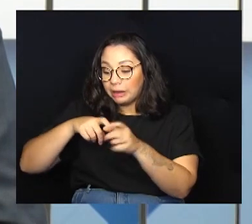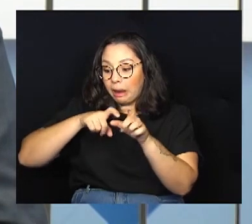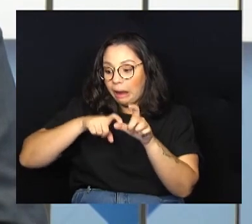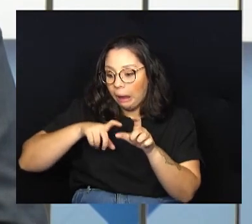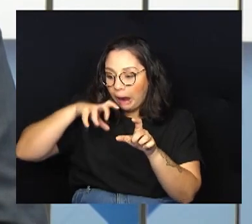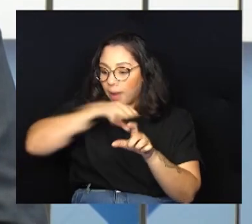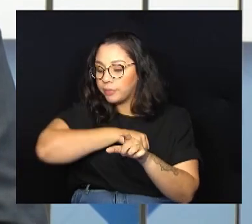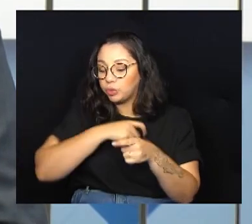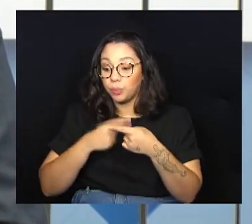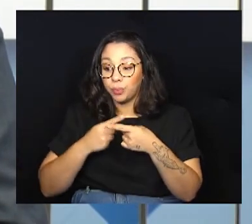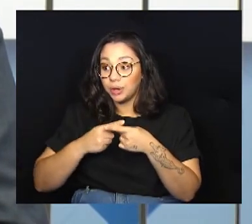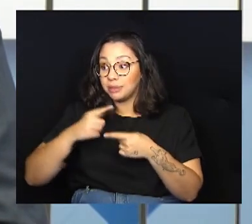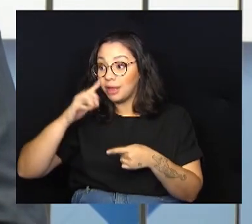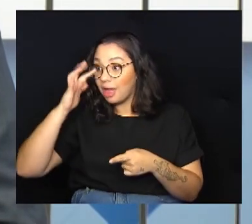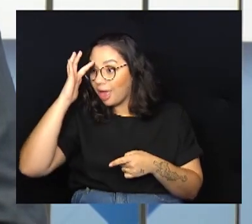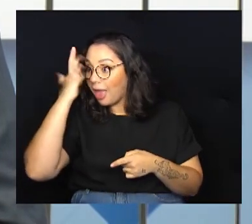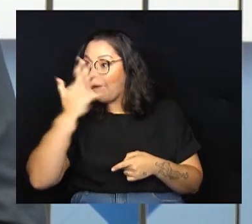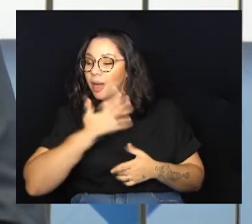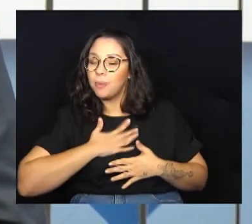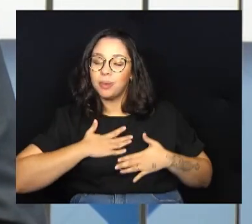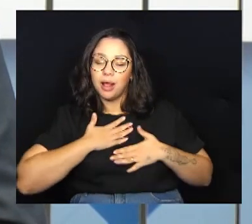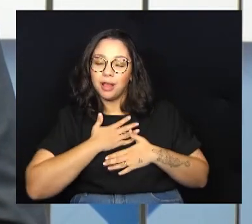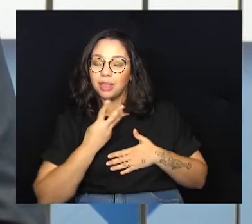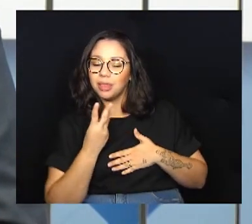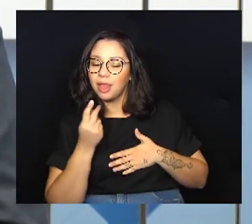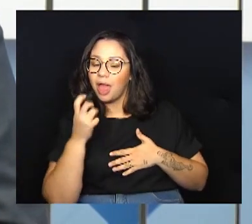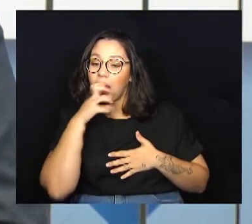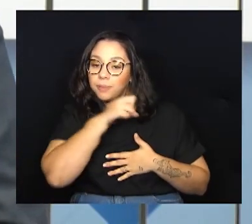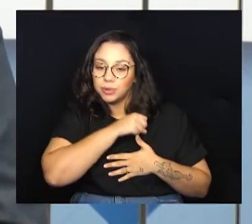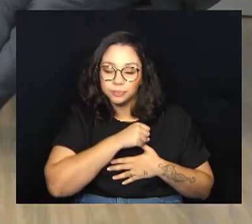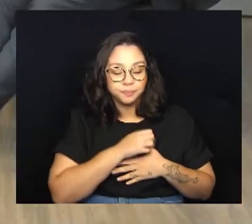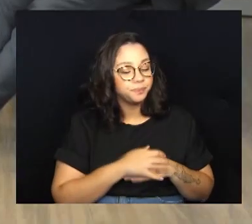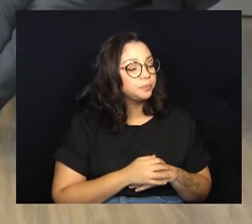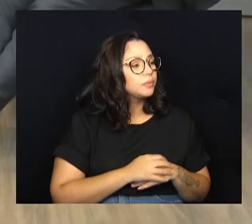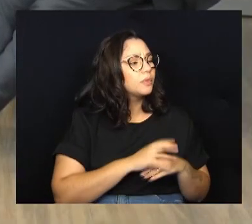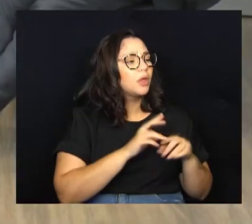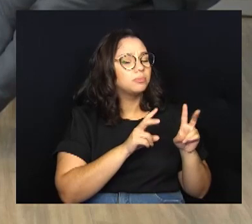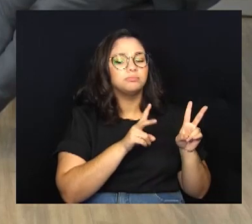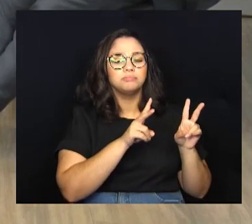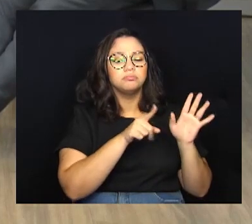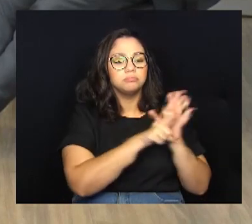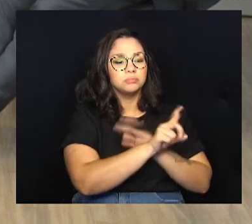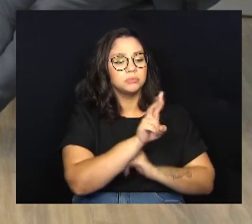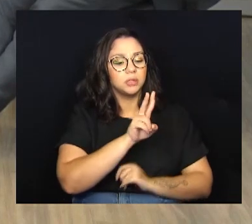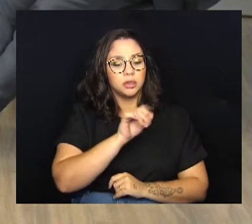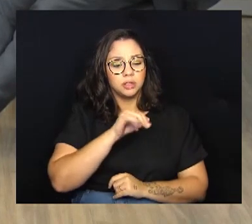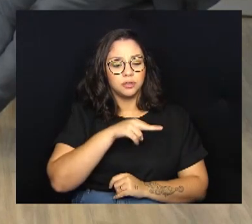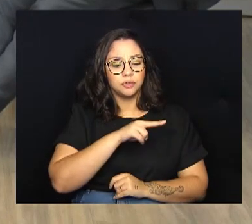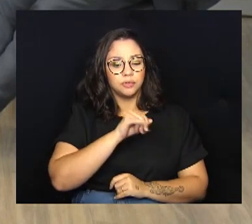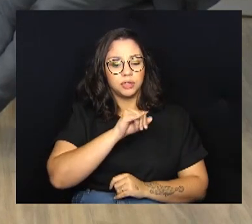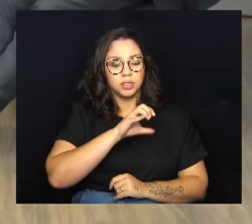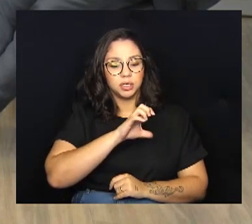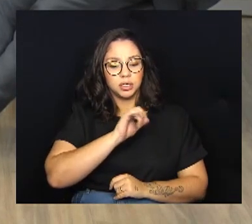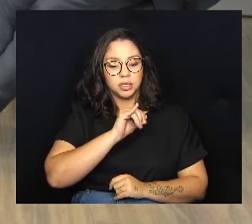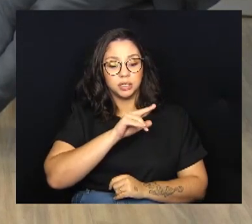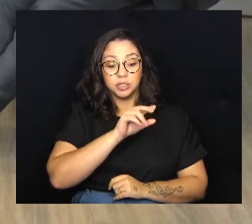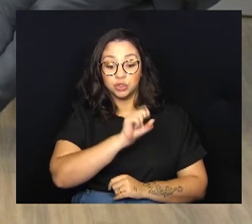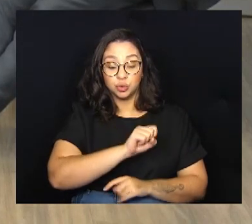educação, as questões de lazer, de cultura, que dão a vida. A gente vive e precisa sorrir,